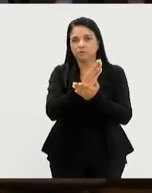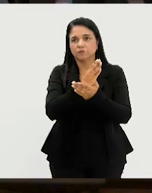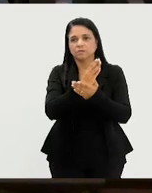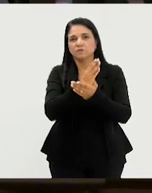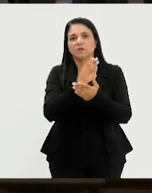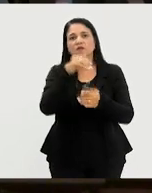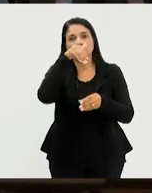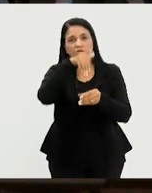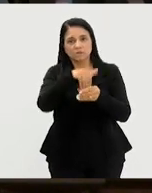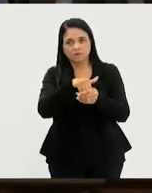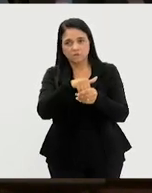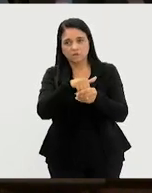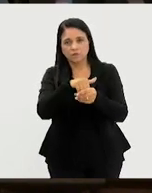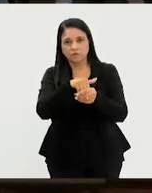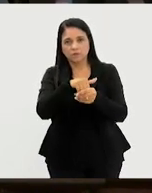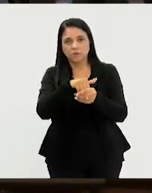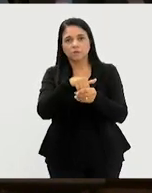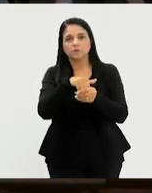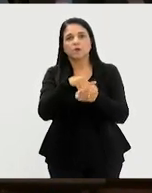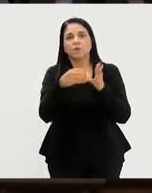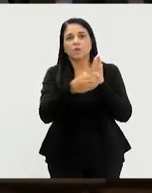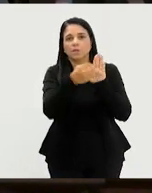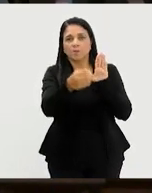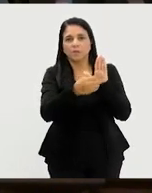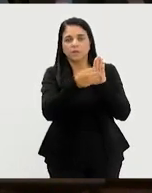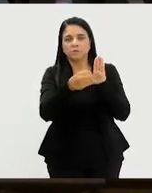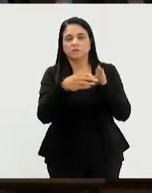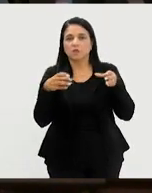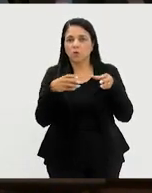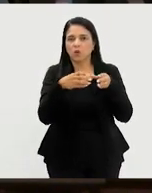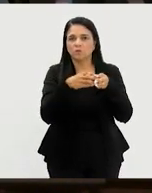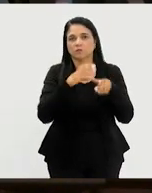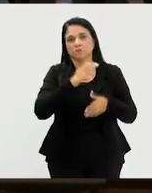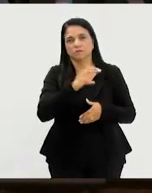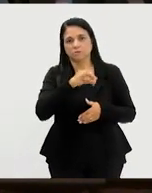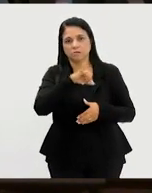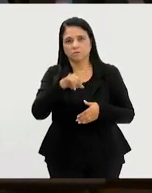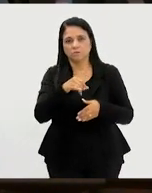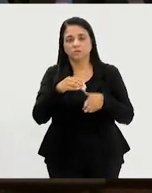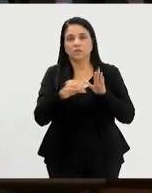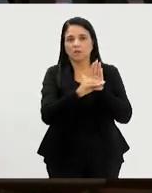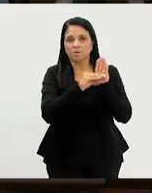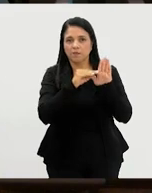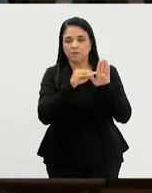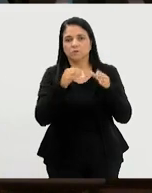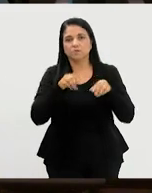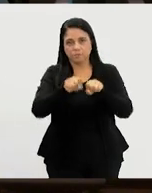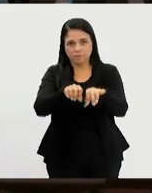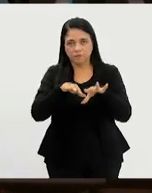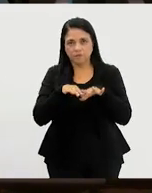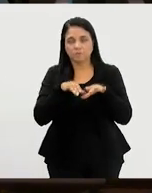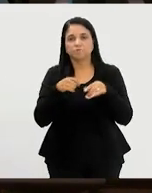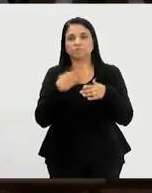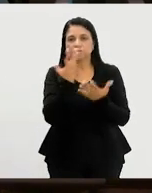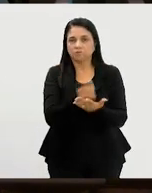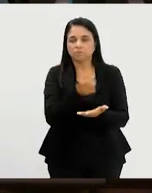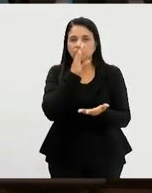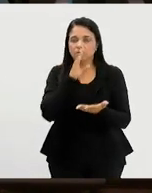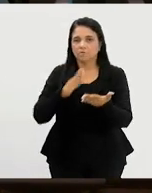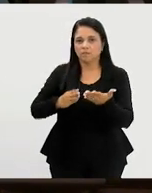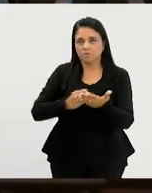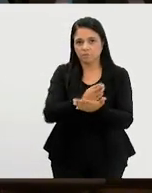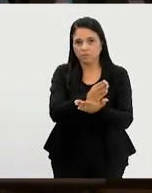em votação o parecer da comissão de comissão Justiça de plenário S que aprova permane comão